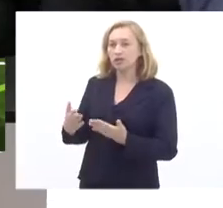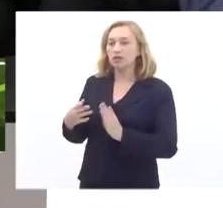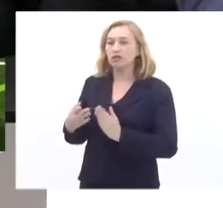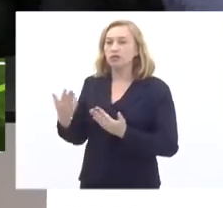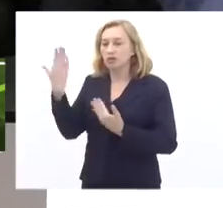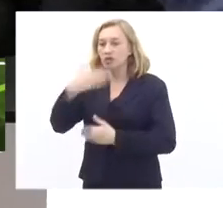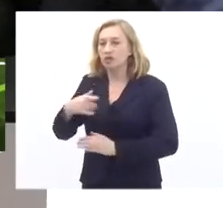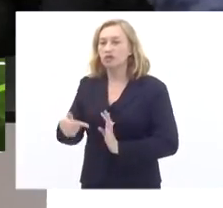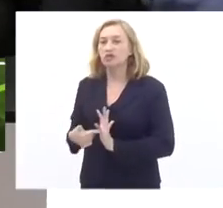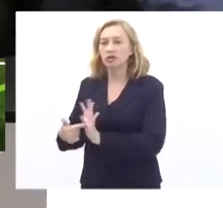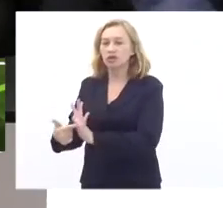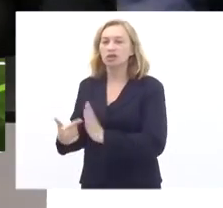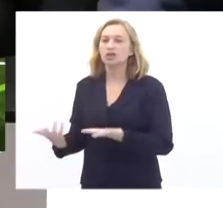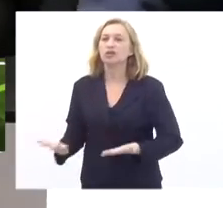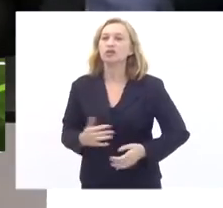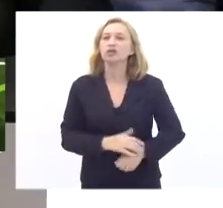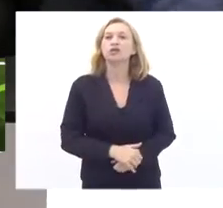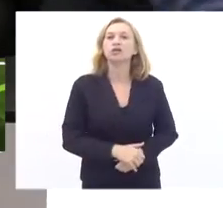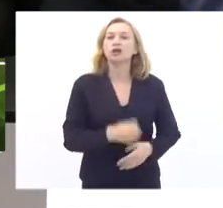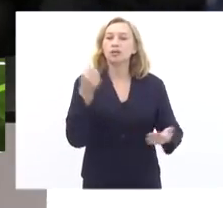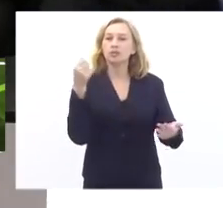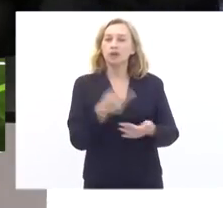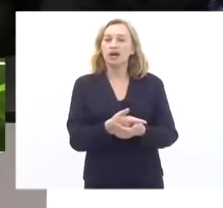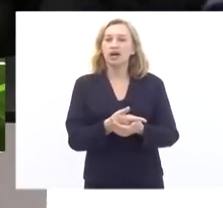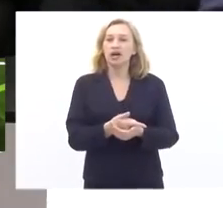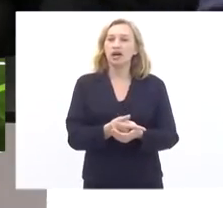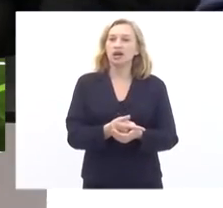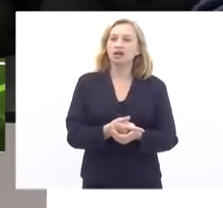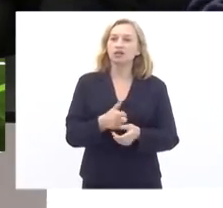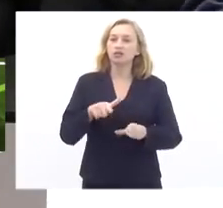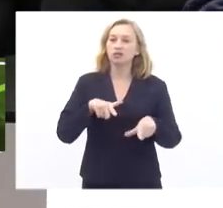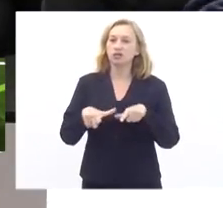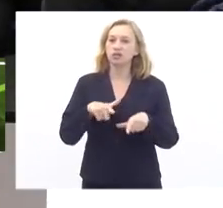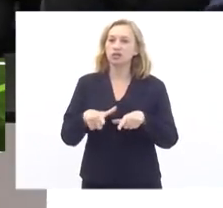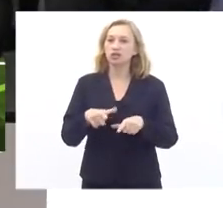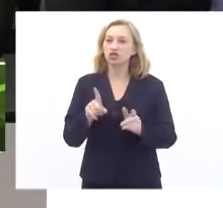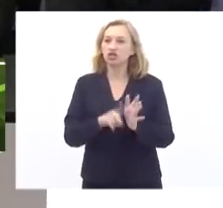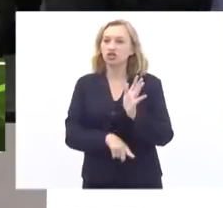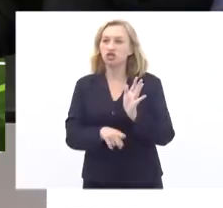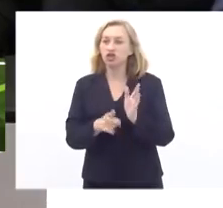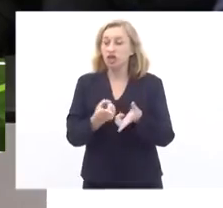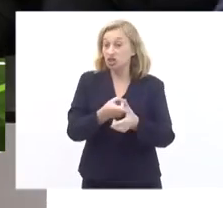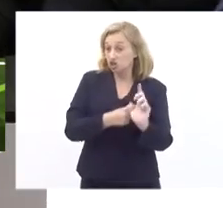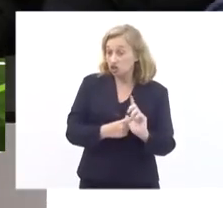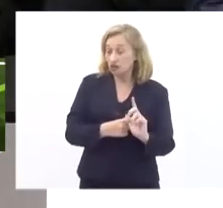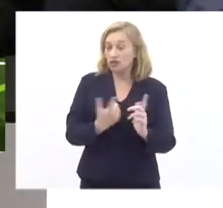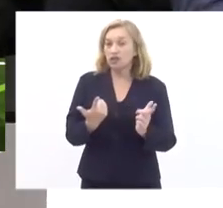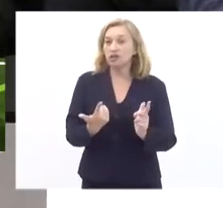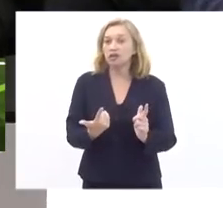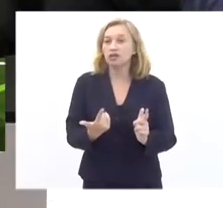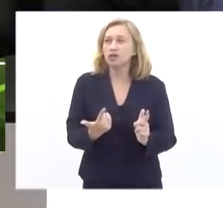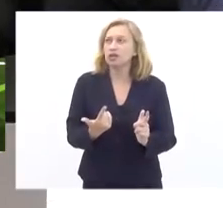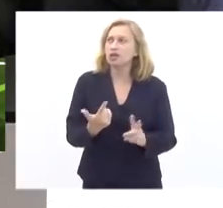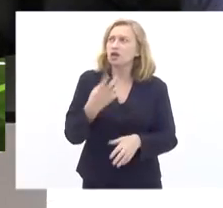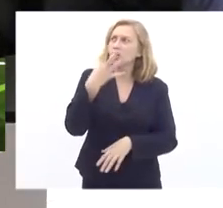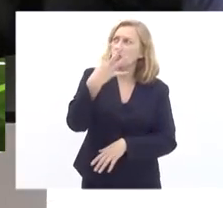break-even operacional, ou seja, pagar a operação sem as dívidas Isso está em torno